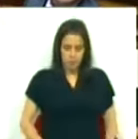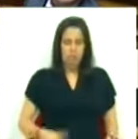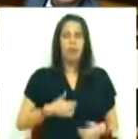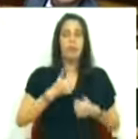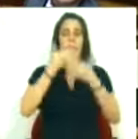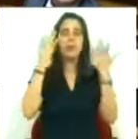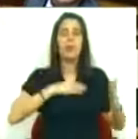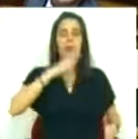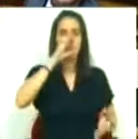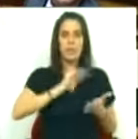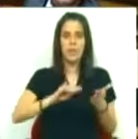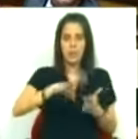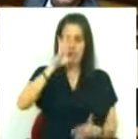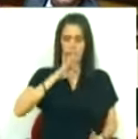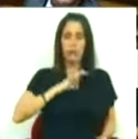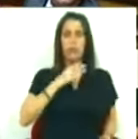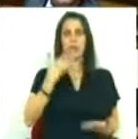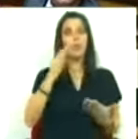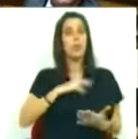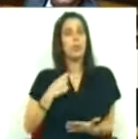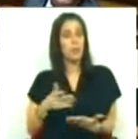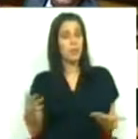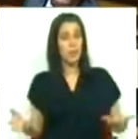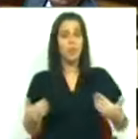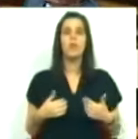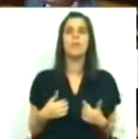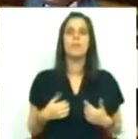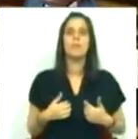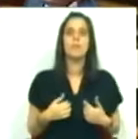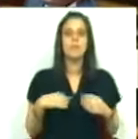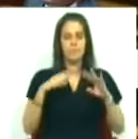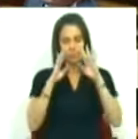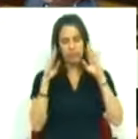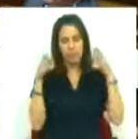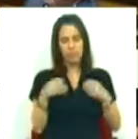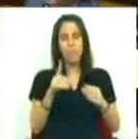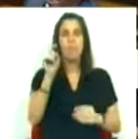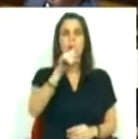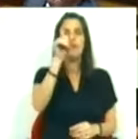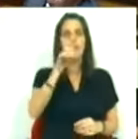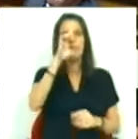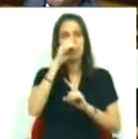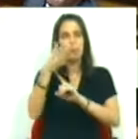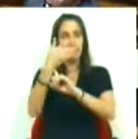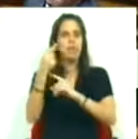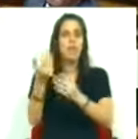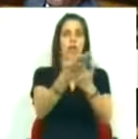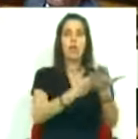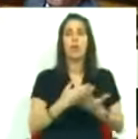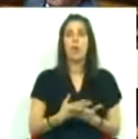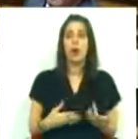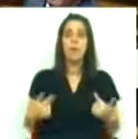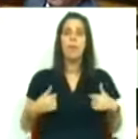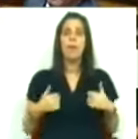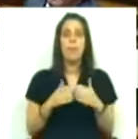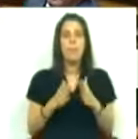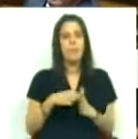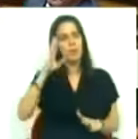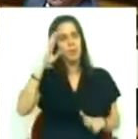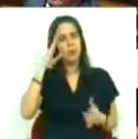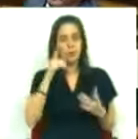Sr. Ministro, bom dia, Srs. Secretários de Estado, bom dia, Srs. Presidentes. Eu vou centrar na questão da diplomacia económica. Nós estamos todos